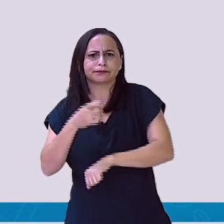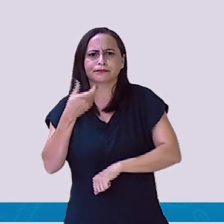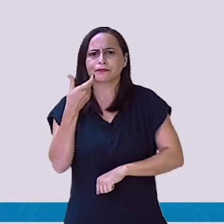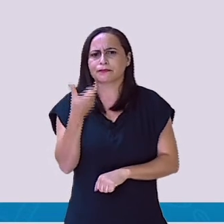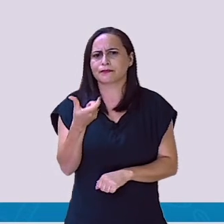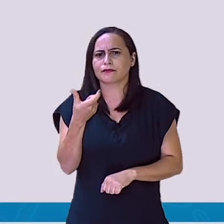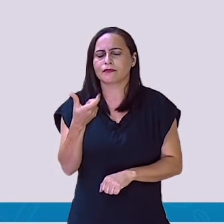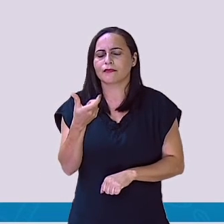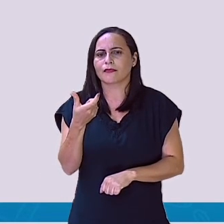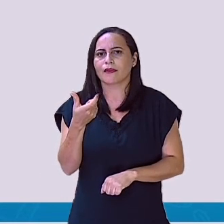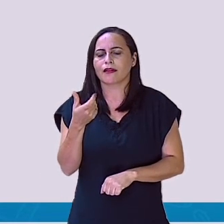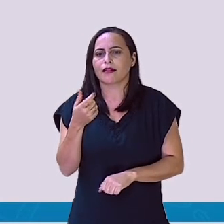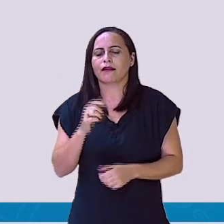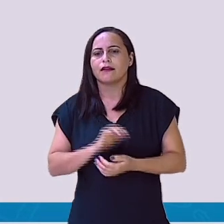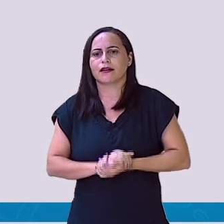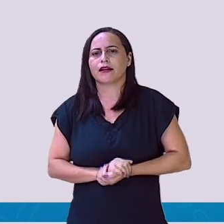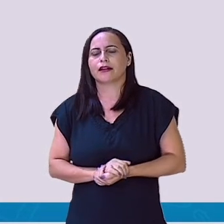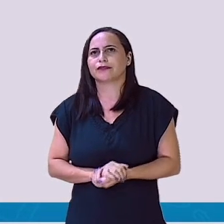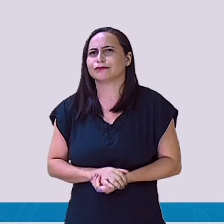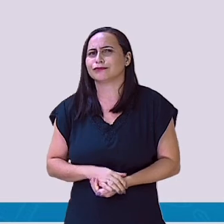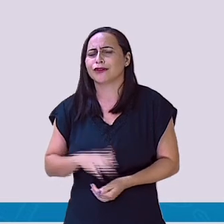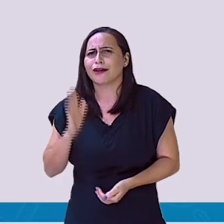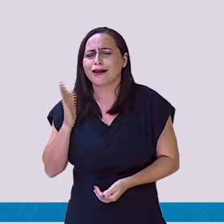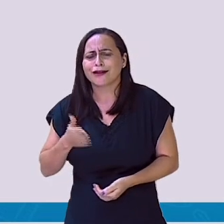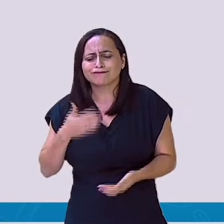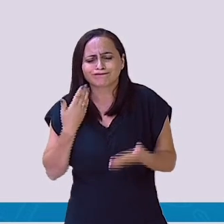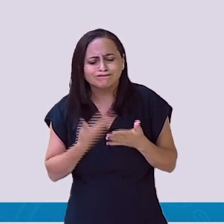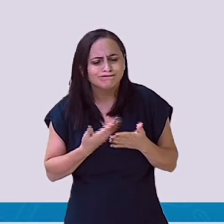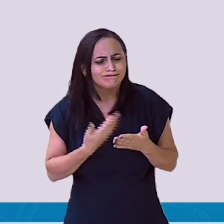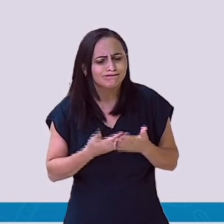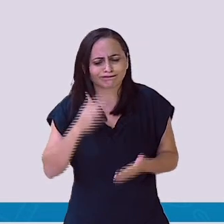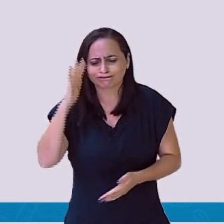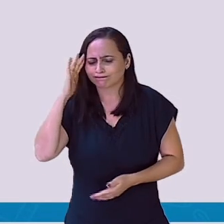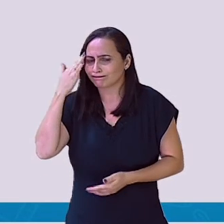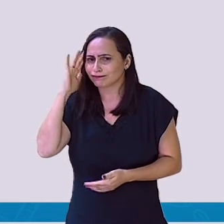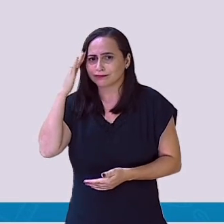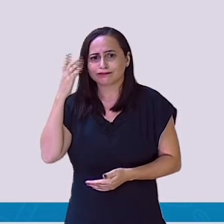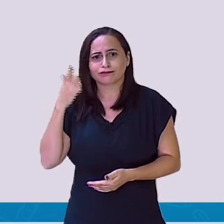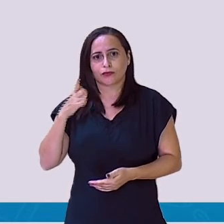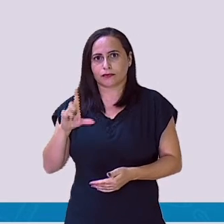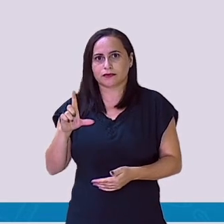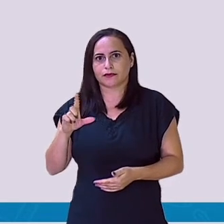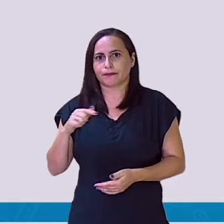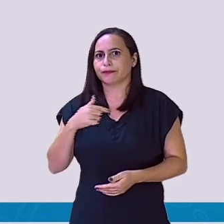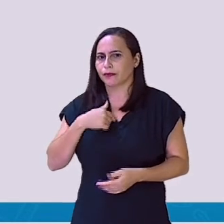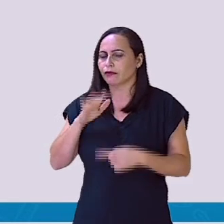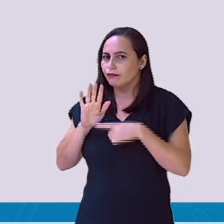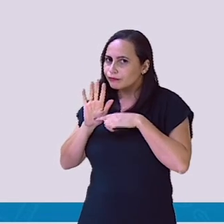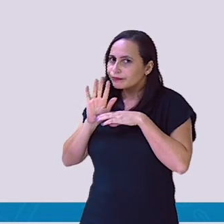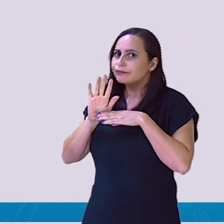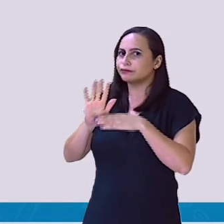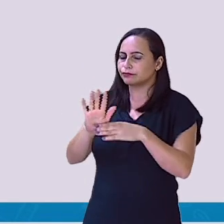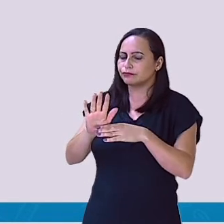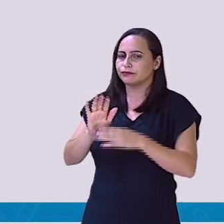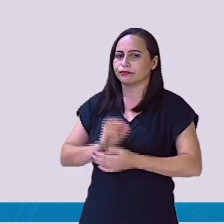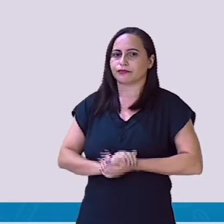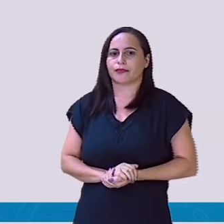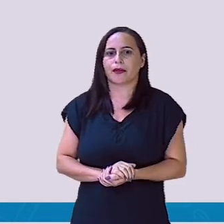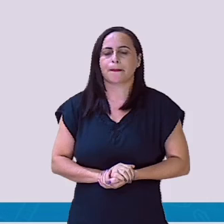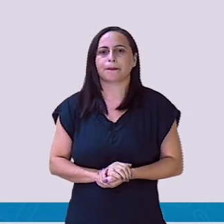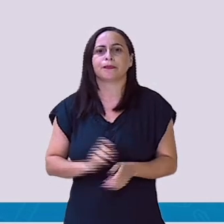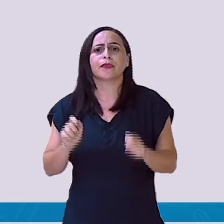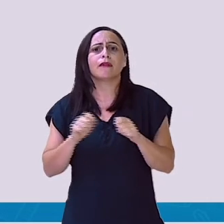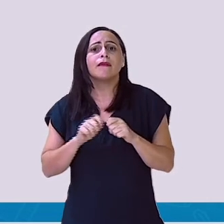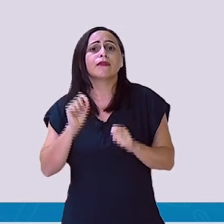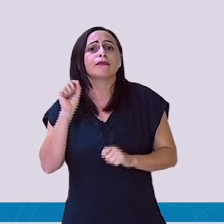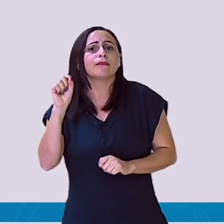consigo compreender, não está entrando na minha cabecinha. O que eu posso fazer? Tá, vou te dar algumas dicas para te ajudar mais. Recorte